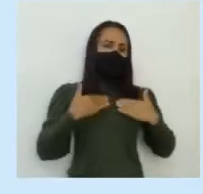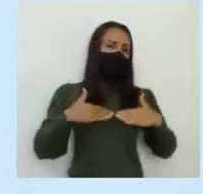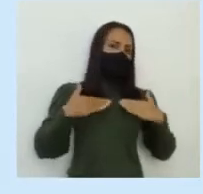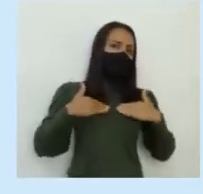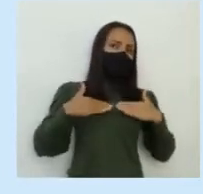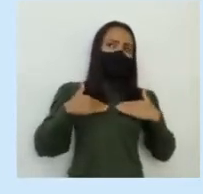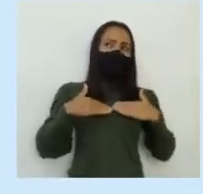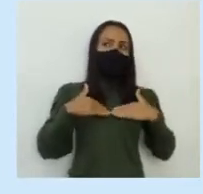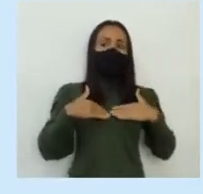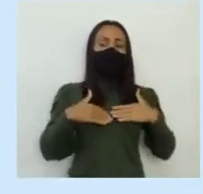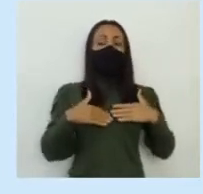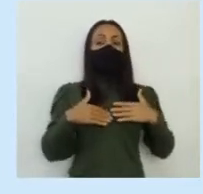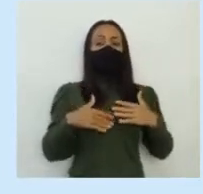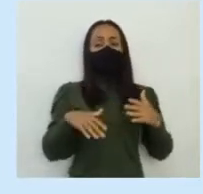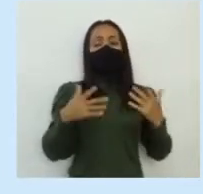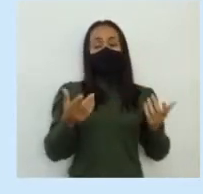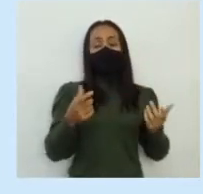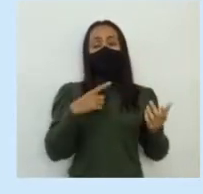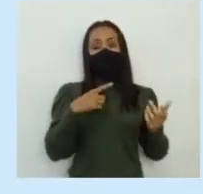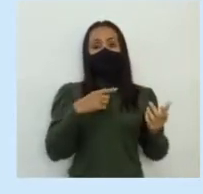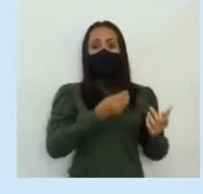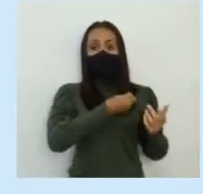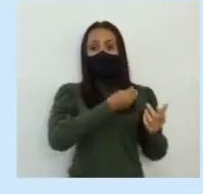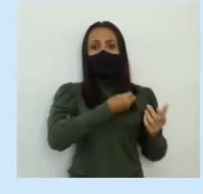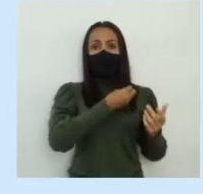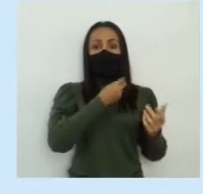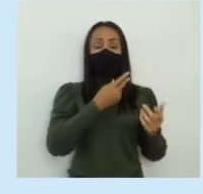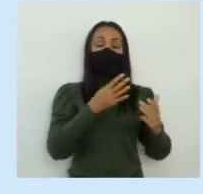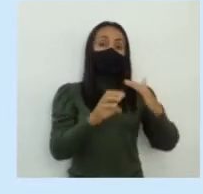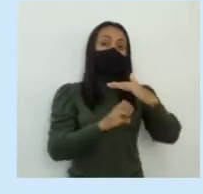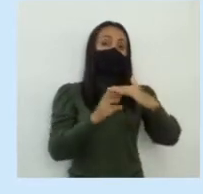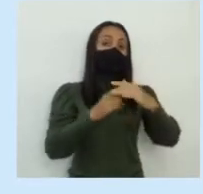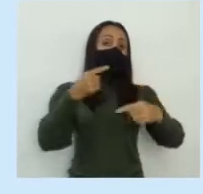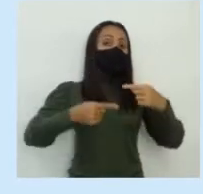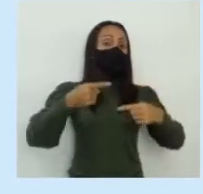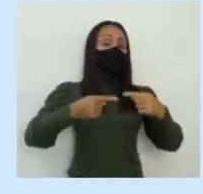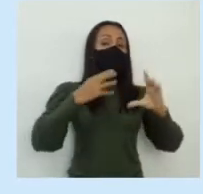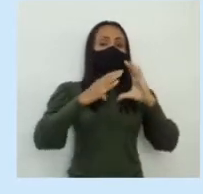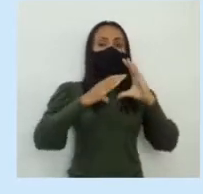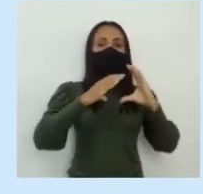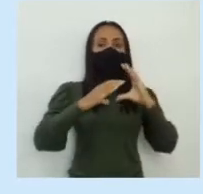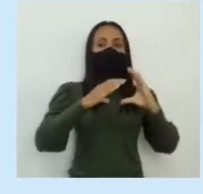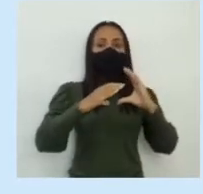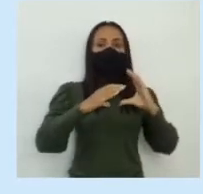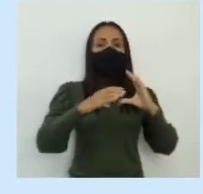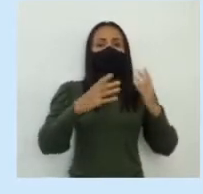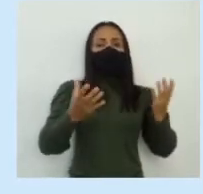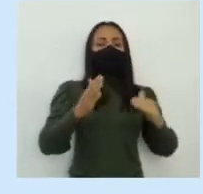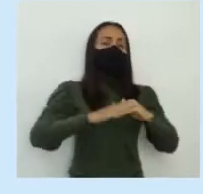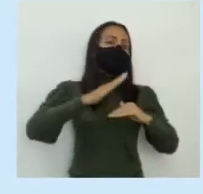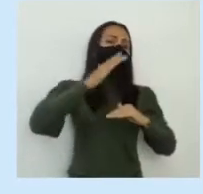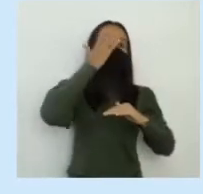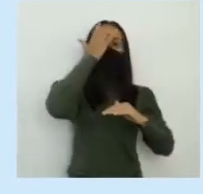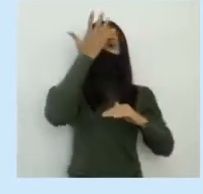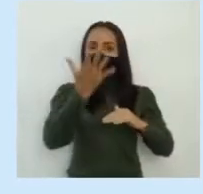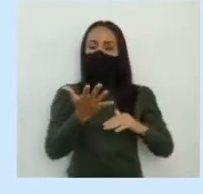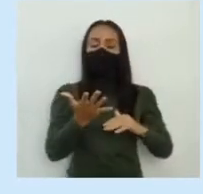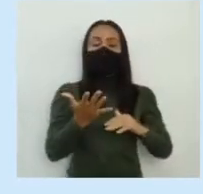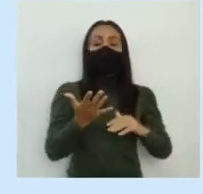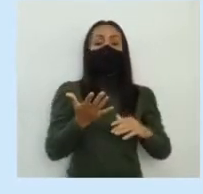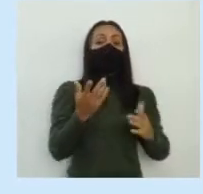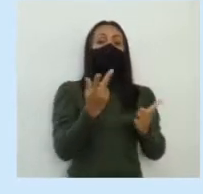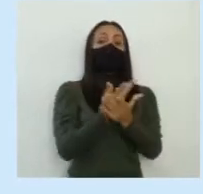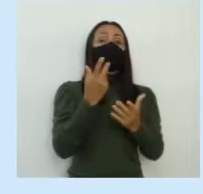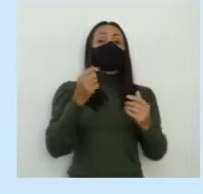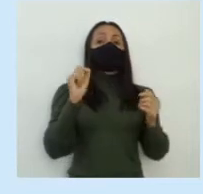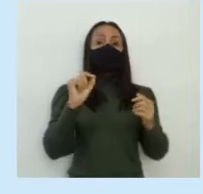Então, quando existe naquela organização já uma política de comunicação, tudo vai ficar mais fácil, porque o que é que vai acontecer? Aquele